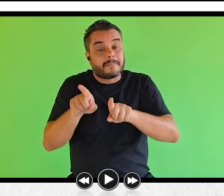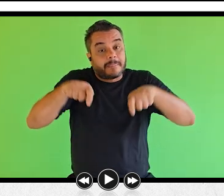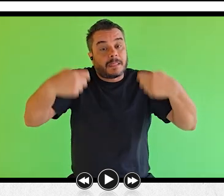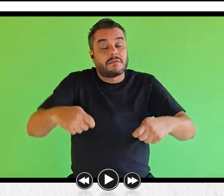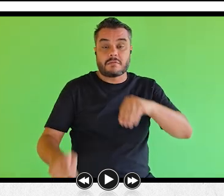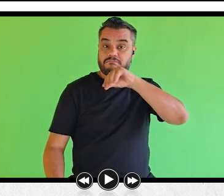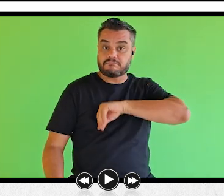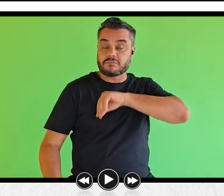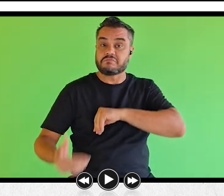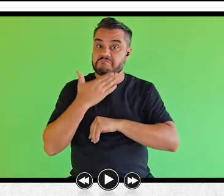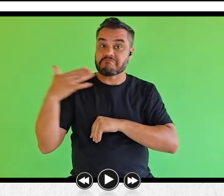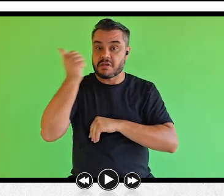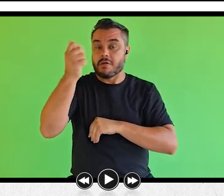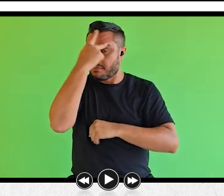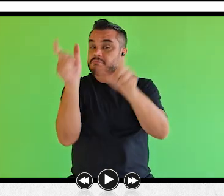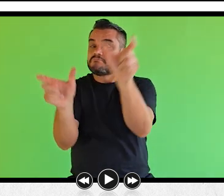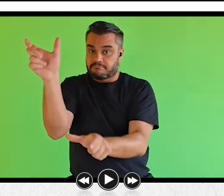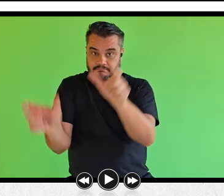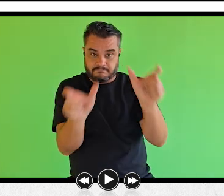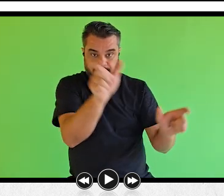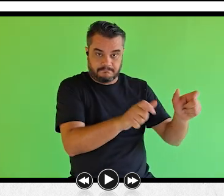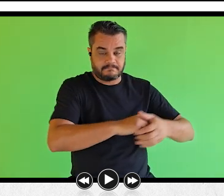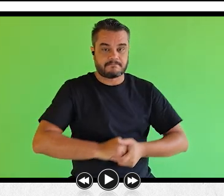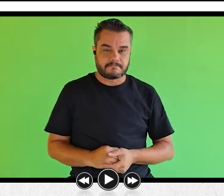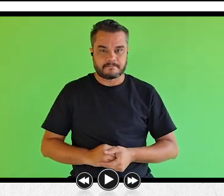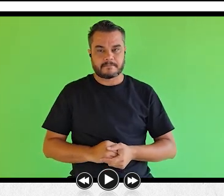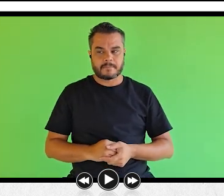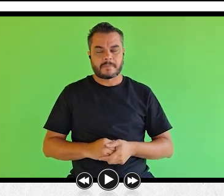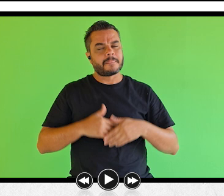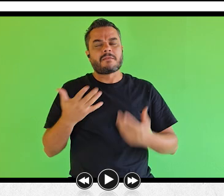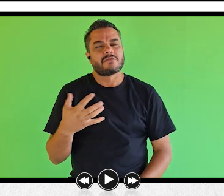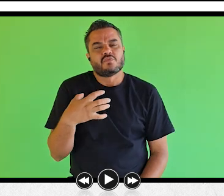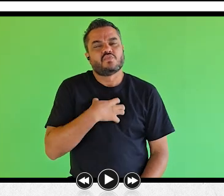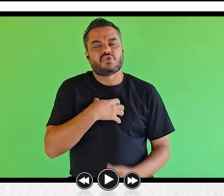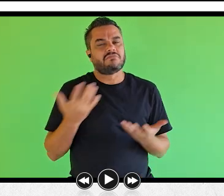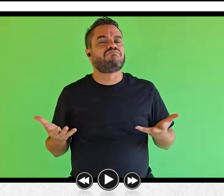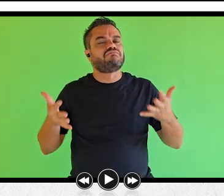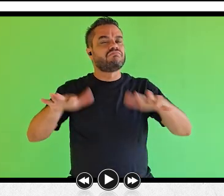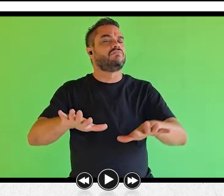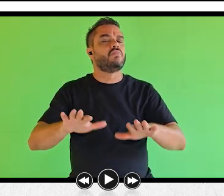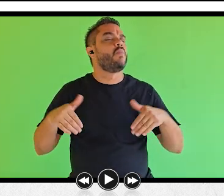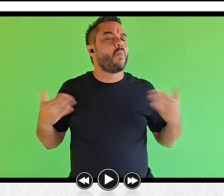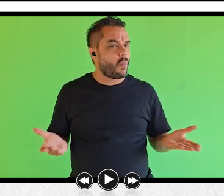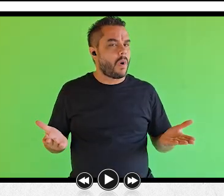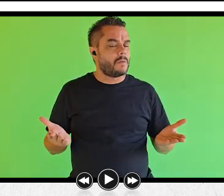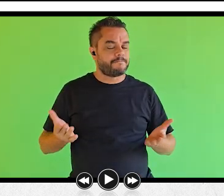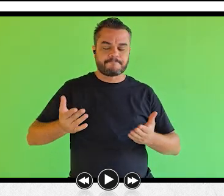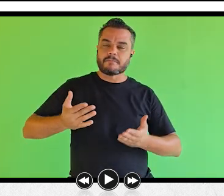E quais seriam essas formas de inclusão dos catadores? A nossa Política Nacional de Resíduos, ela estabelece